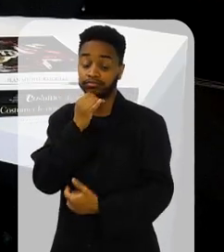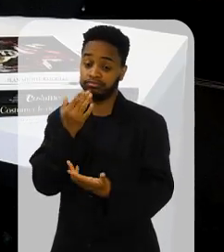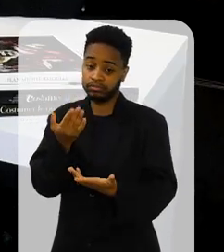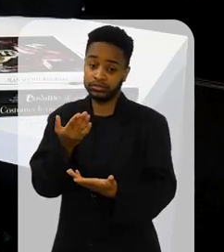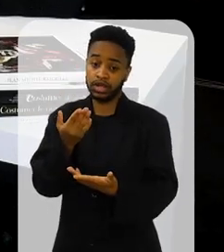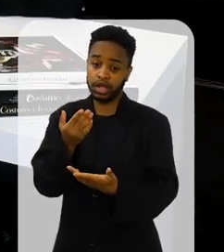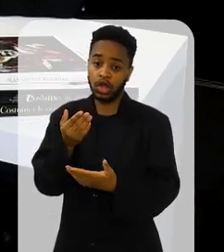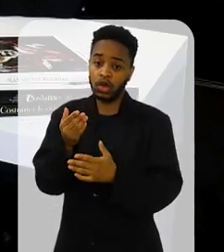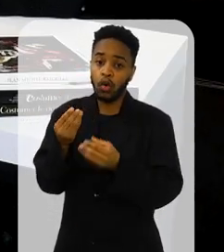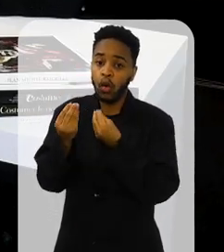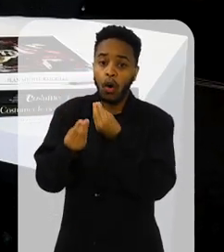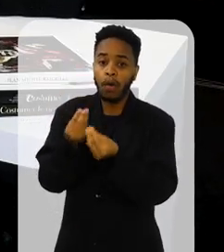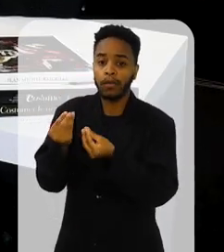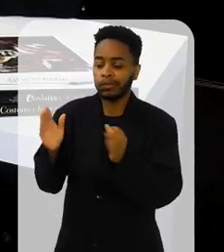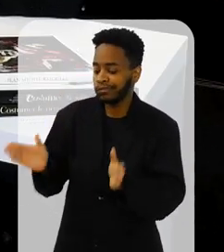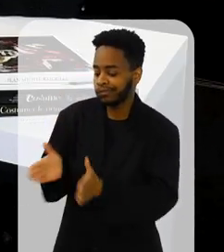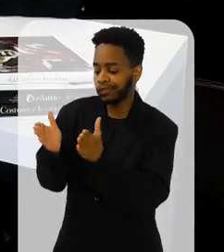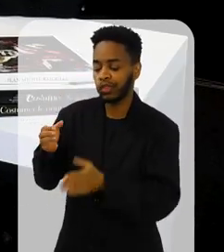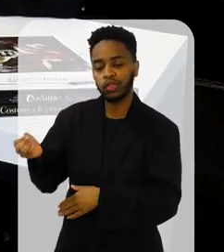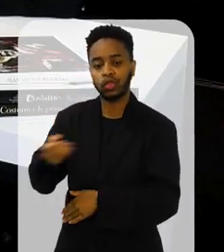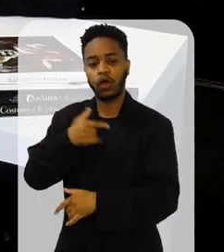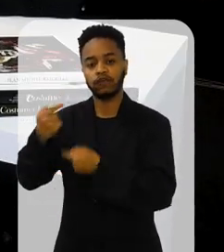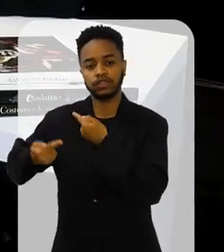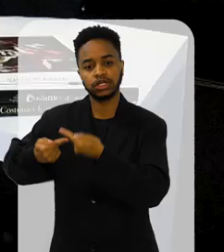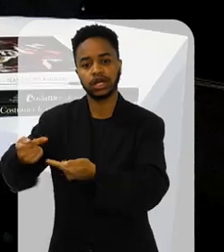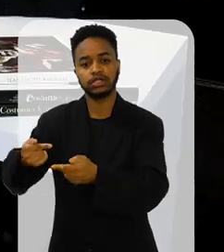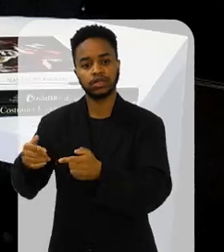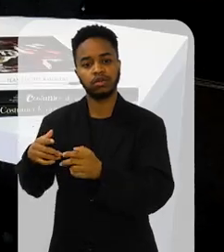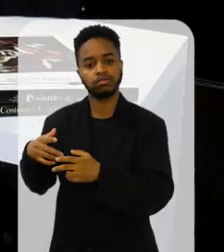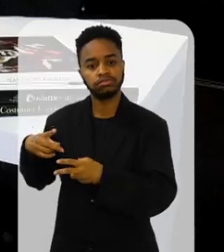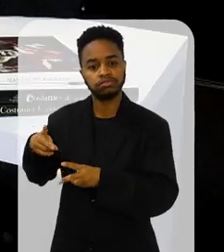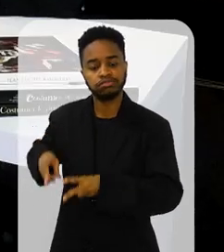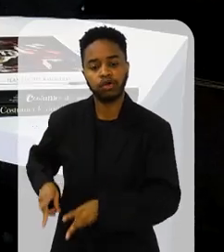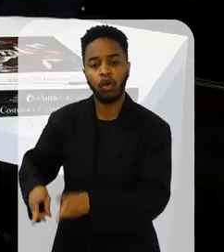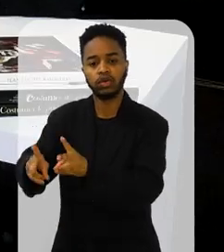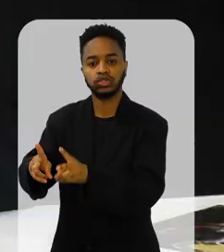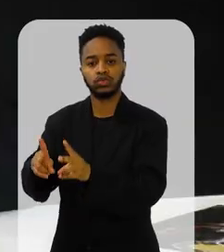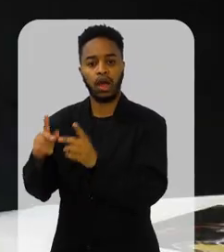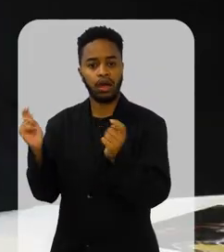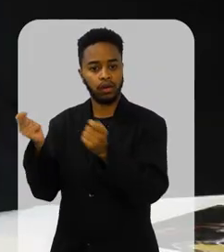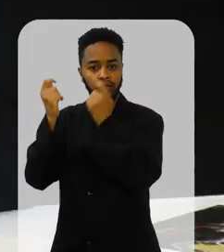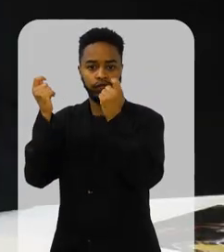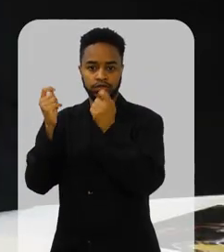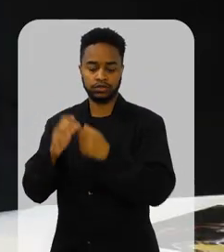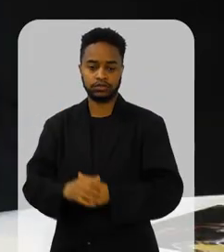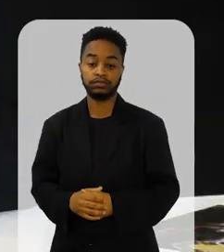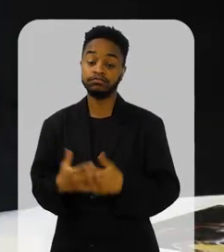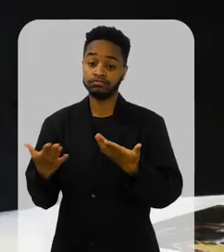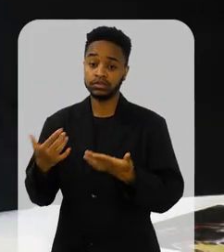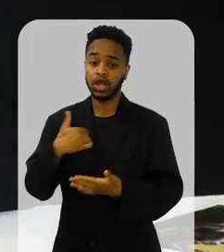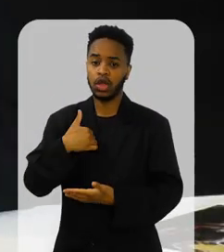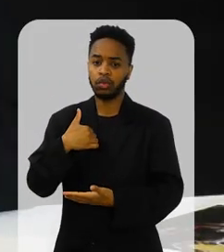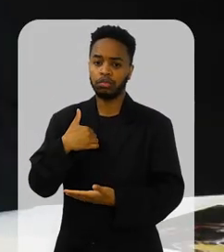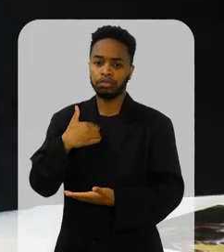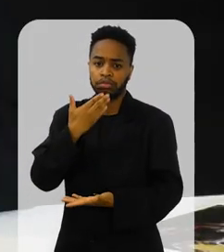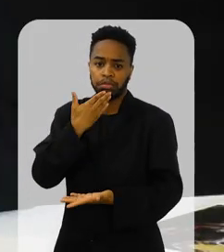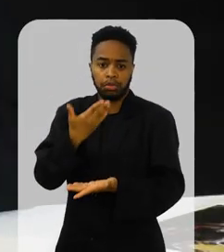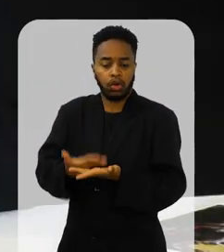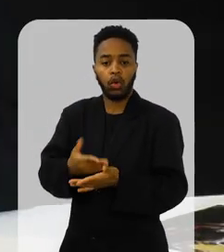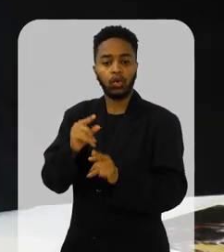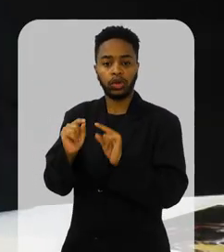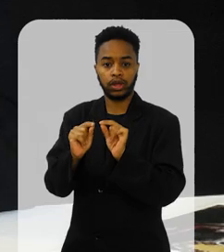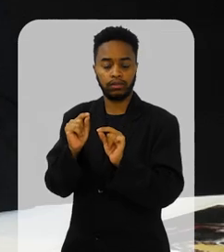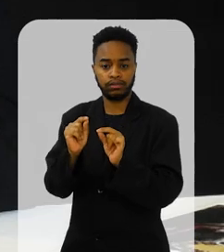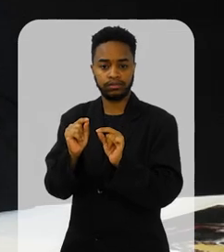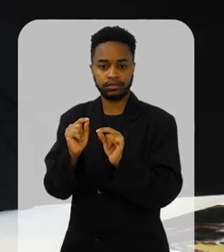de formação de novas gerações para que possa perpetuar a festa, né? Exatamente. E o que me impressiona muito